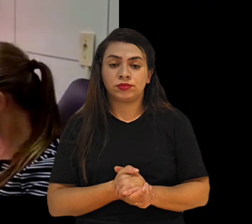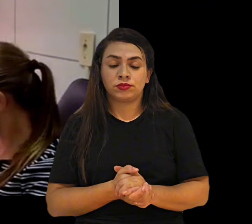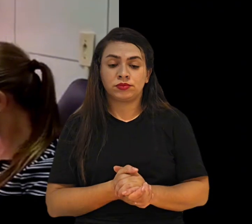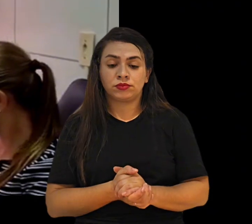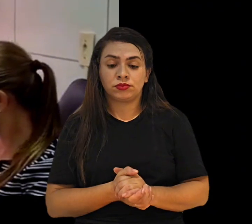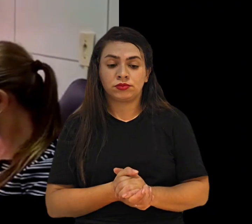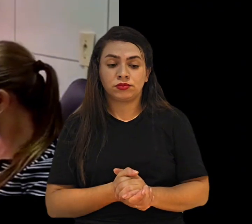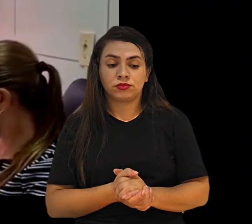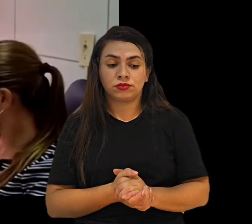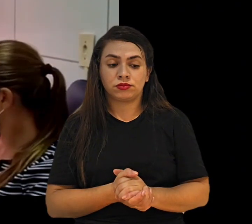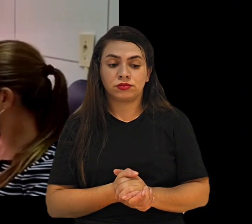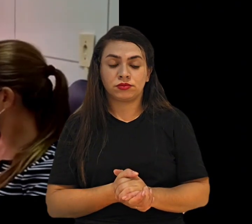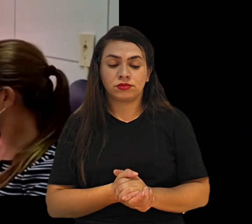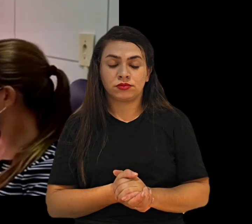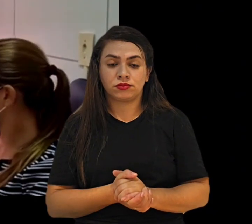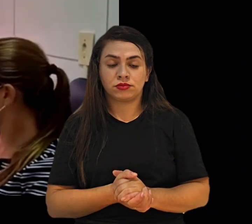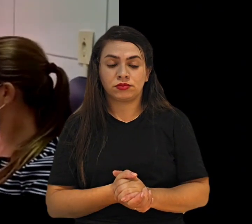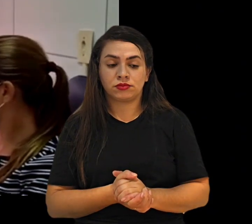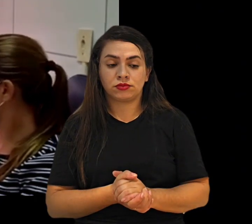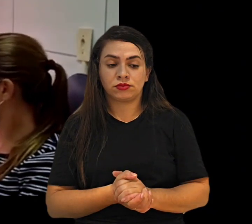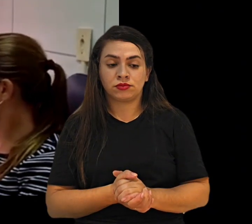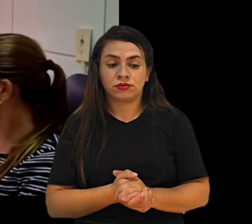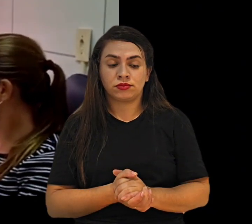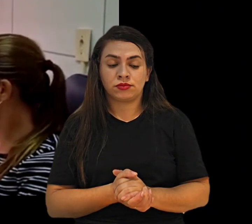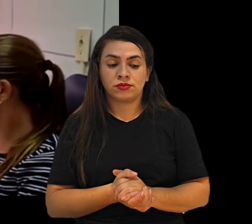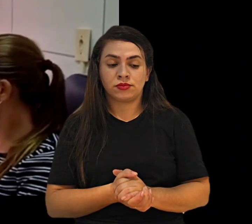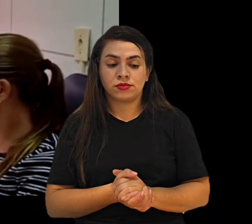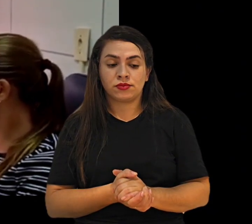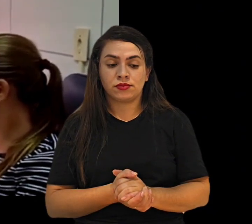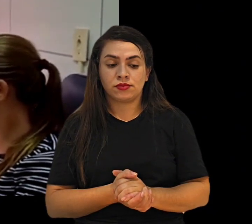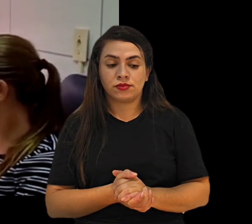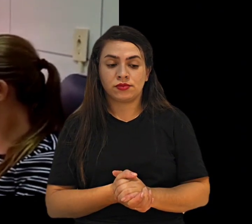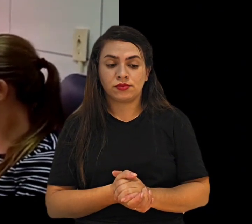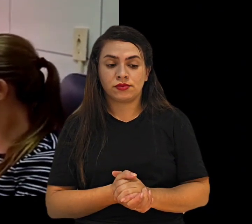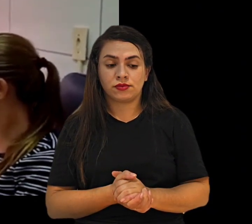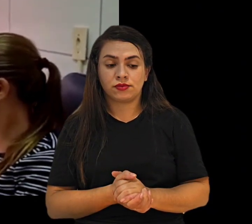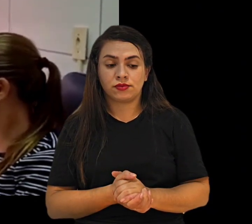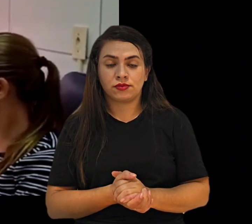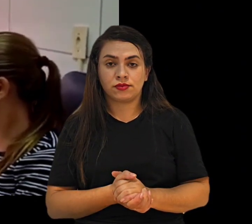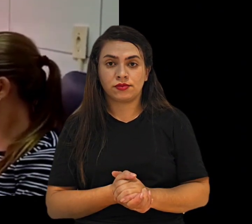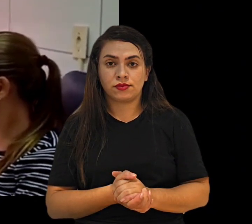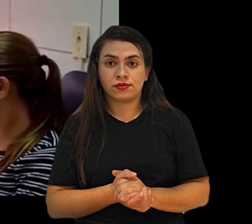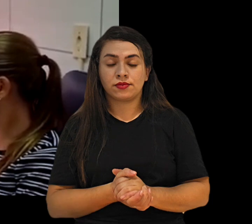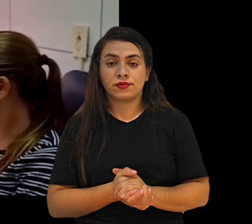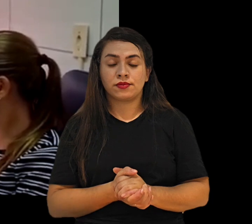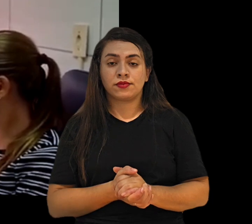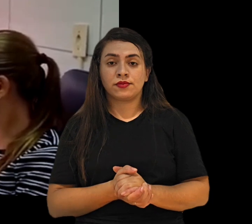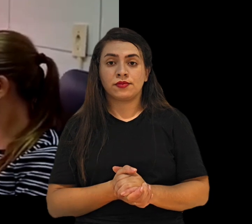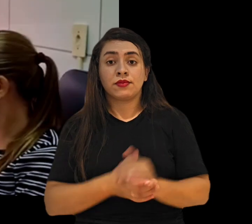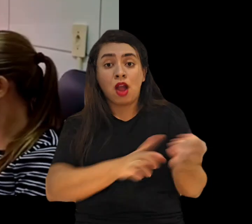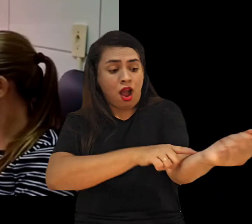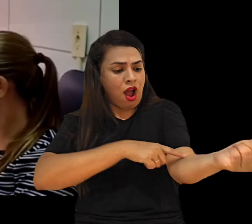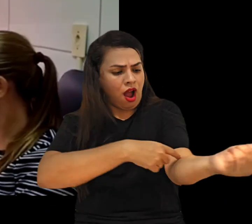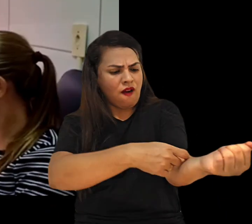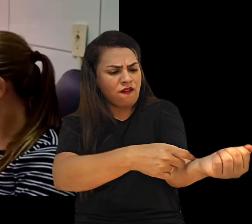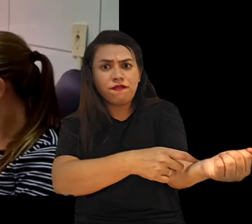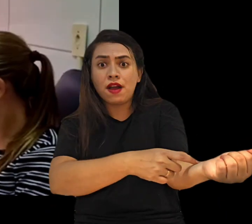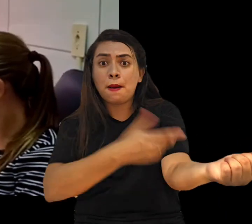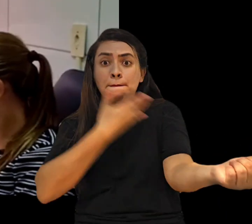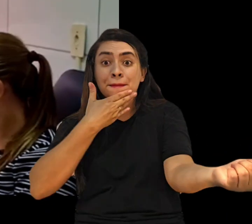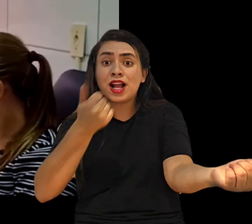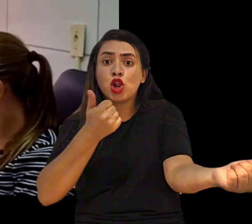normal. Qual que é a melhor veia? A que você vê ou que você sente? Na minha opinião, é que você sente.